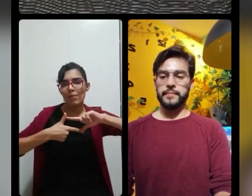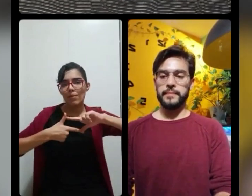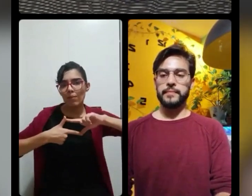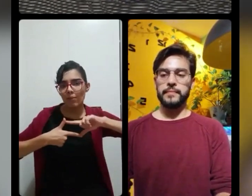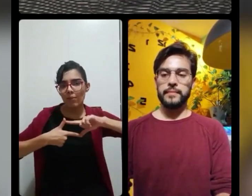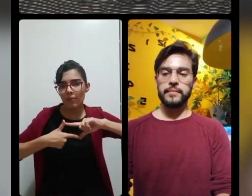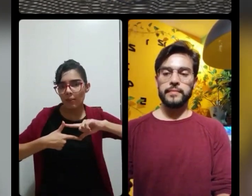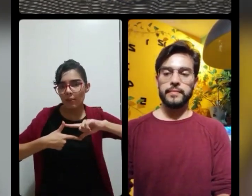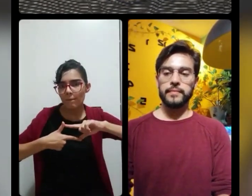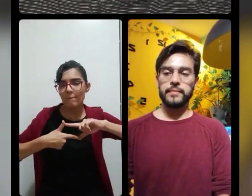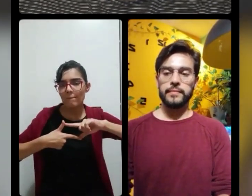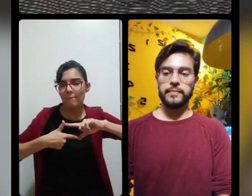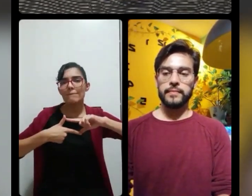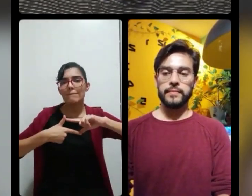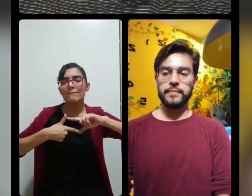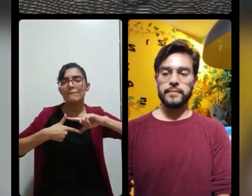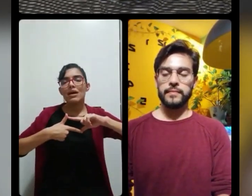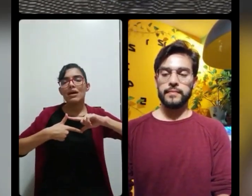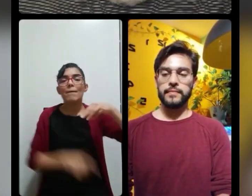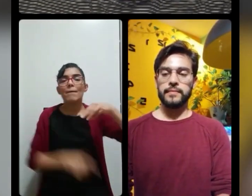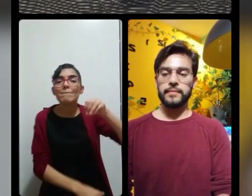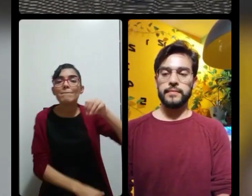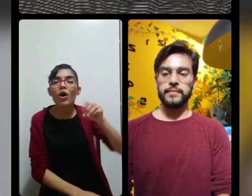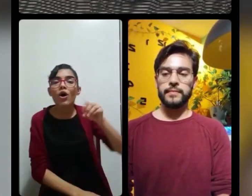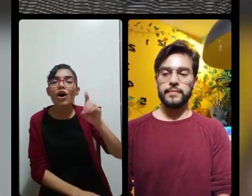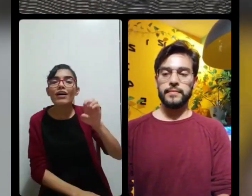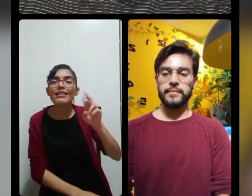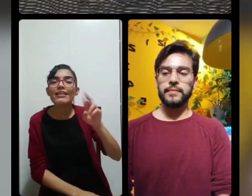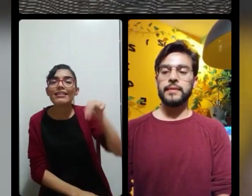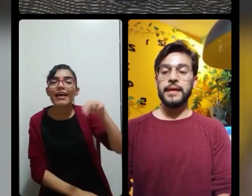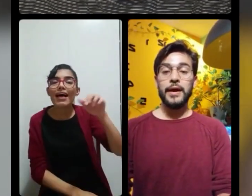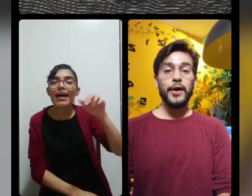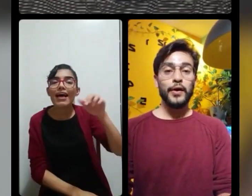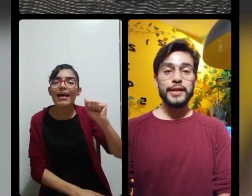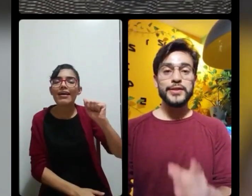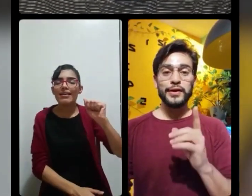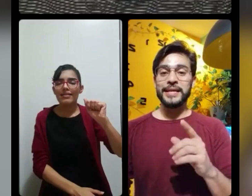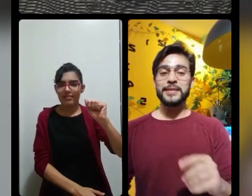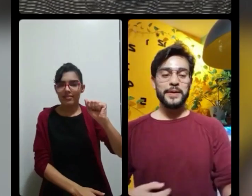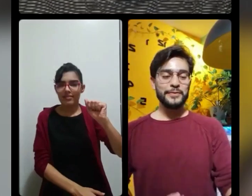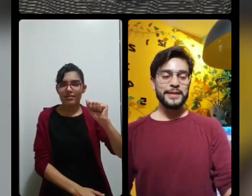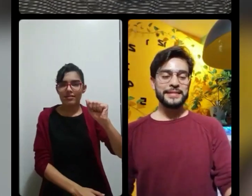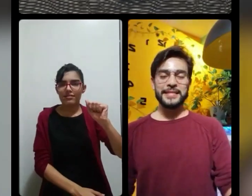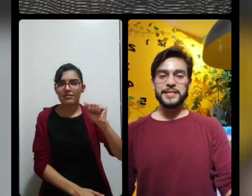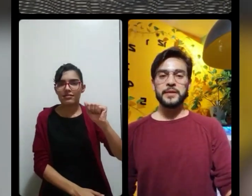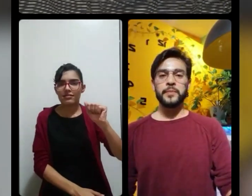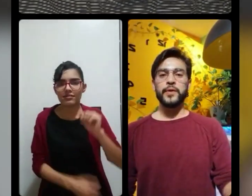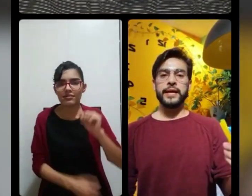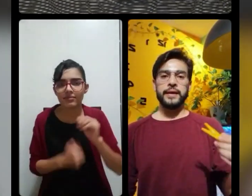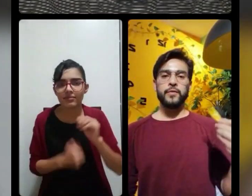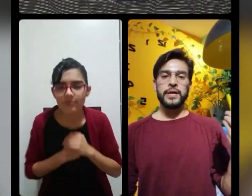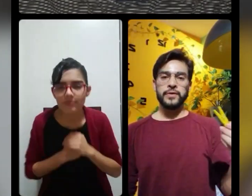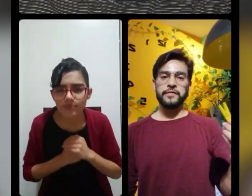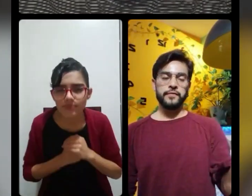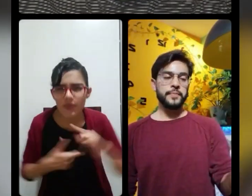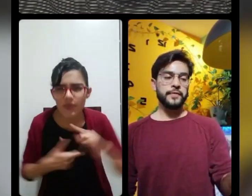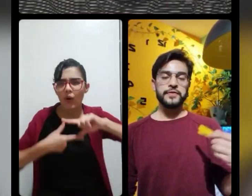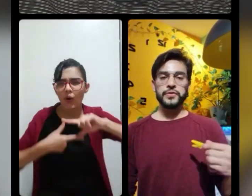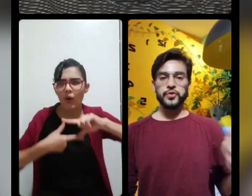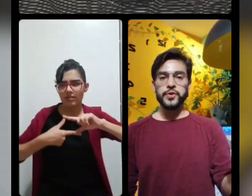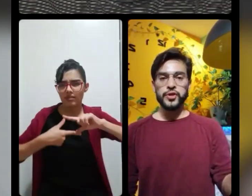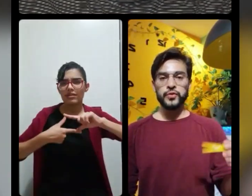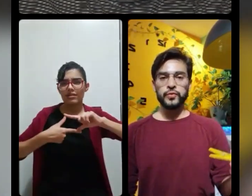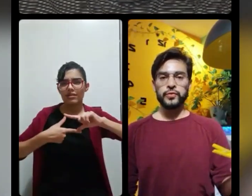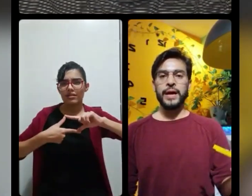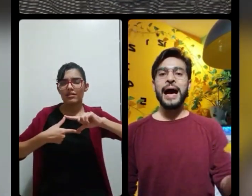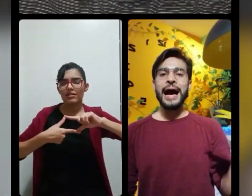estética, a língua de sinais resolve o problema? Olha só, essa pergunta é interessante porque quando eu fui